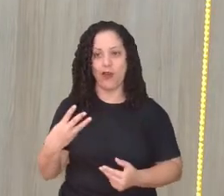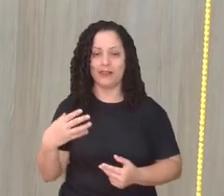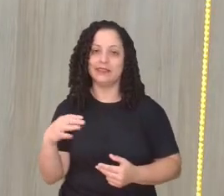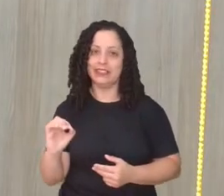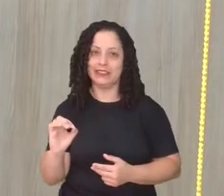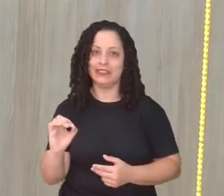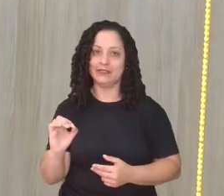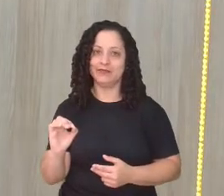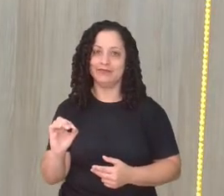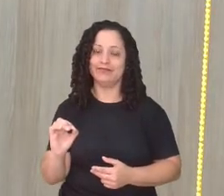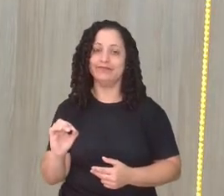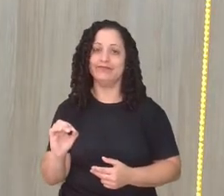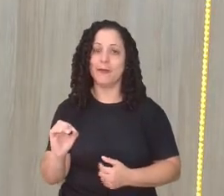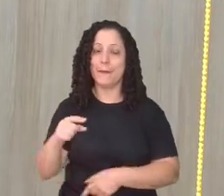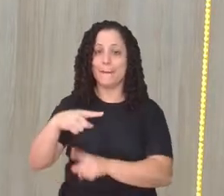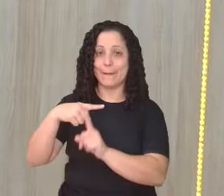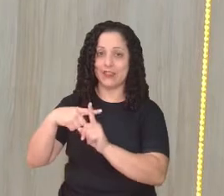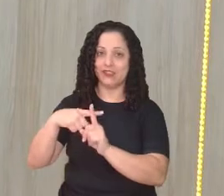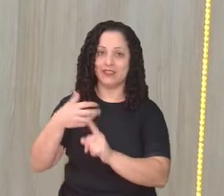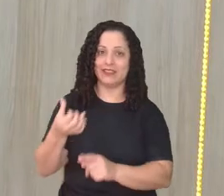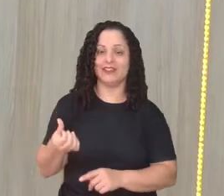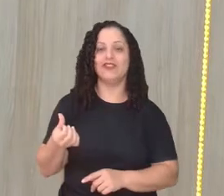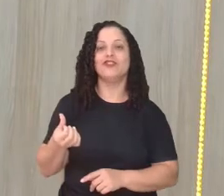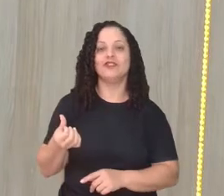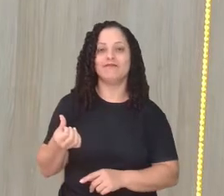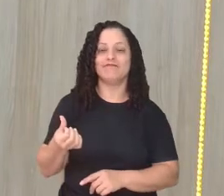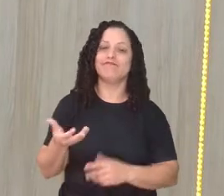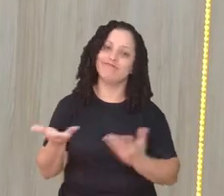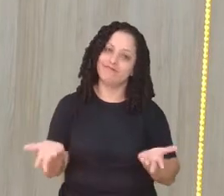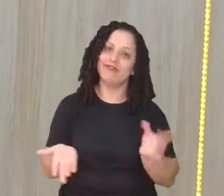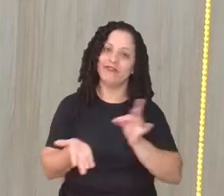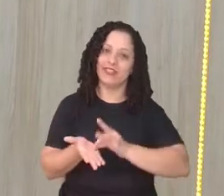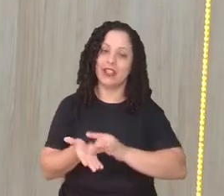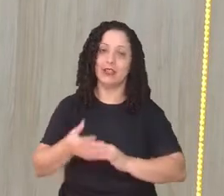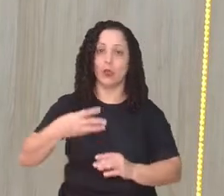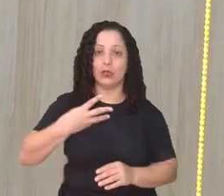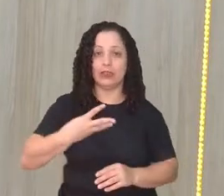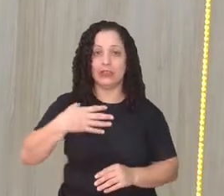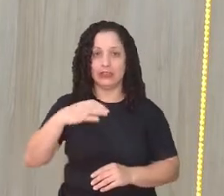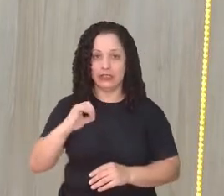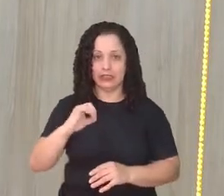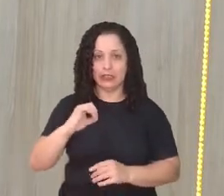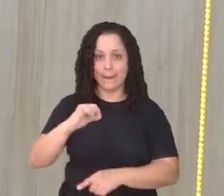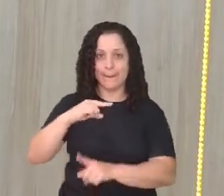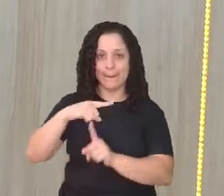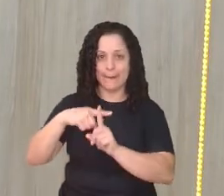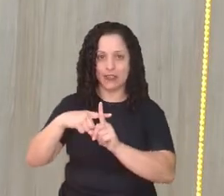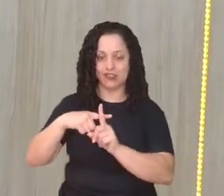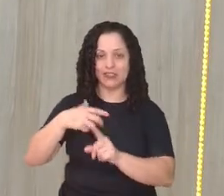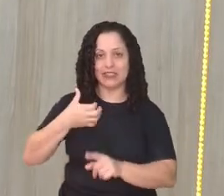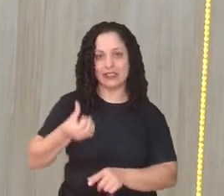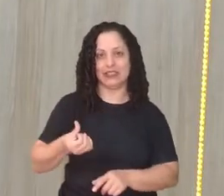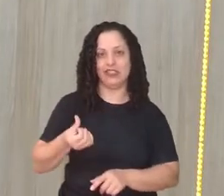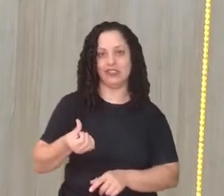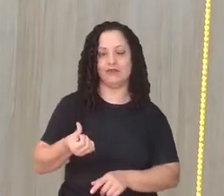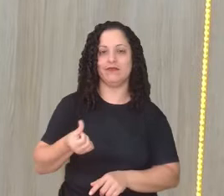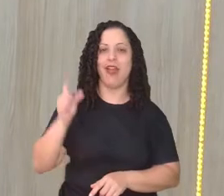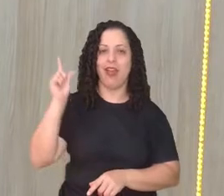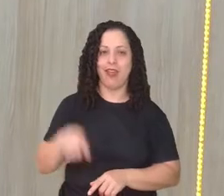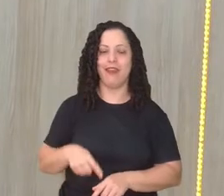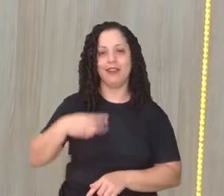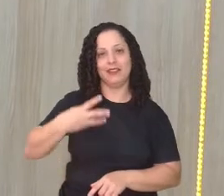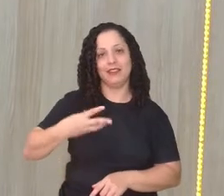nossa dezena, mais 6 unidades. A gente viu que nosso sistema é